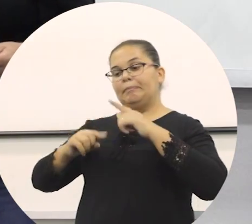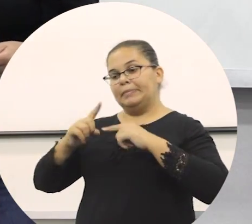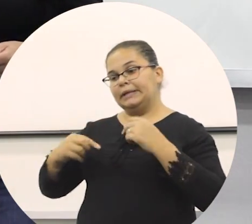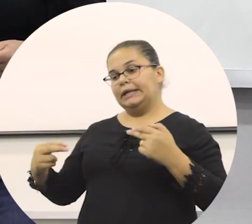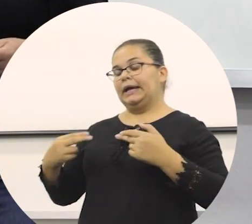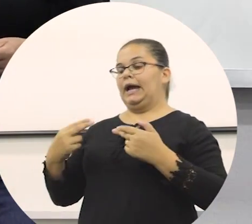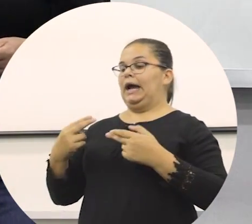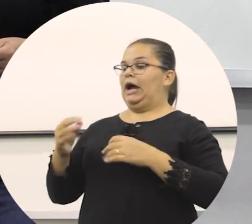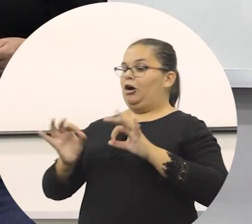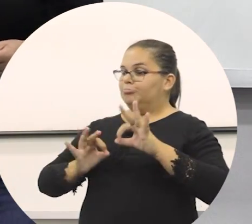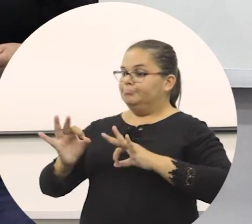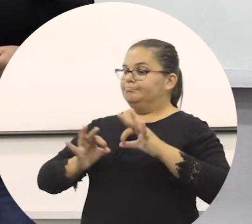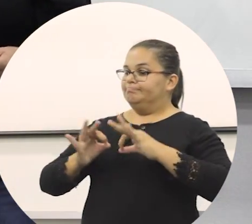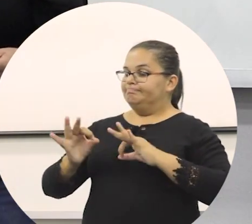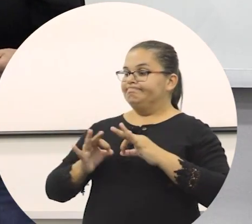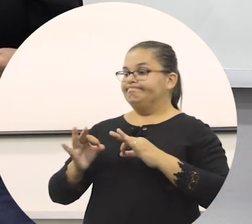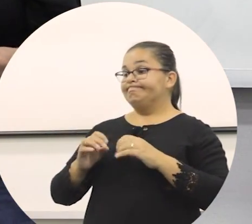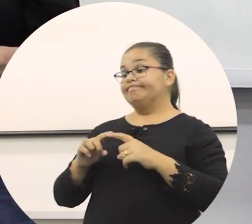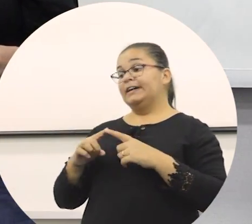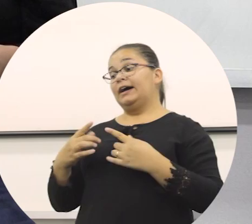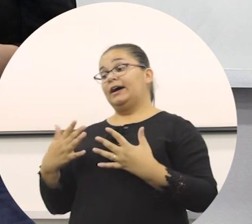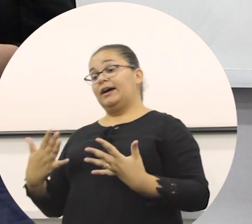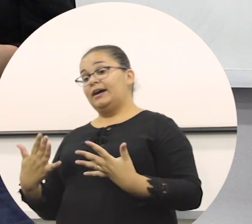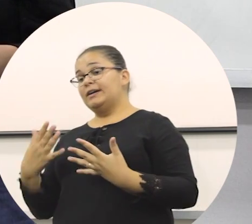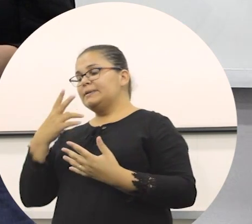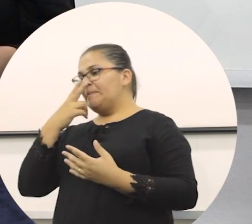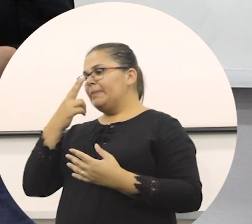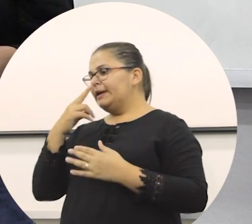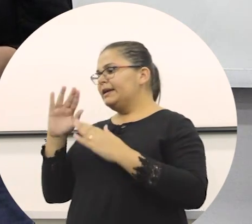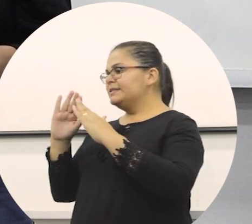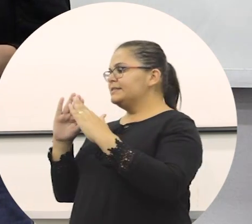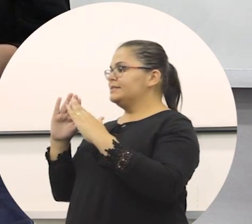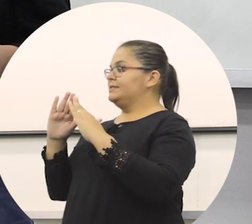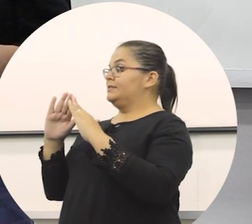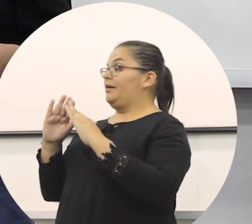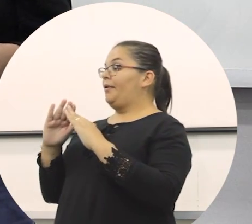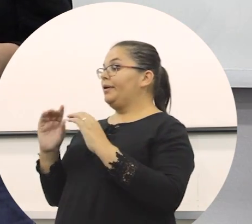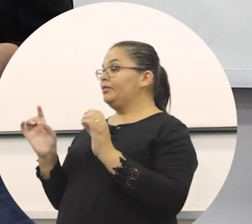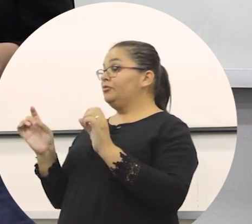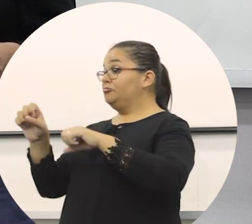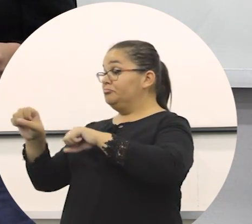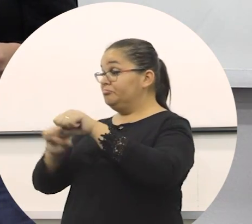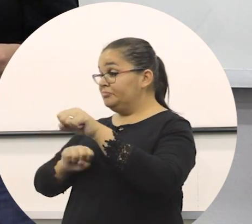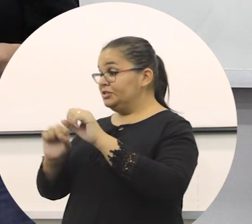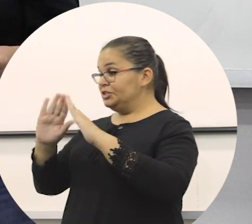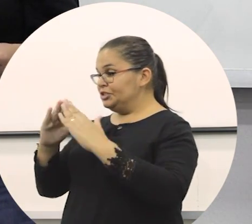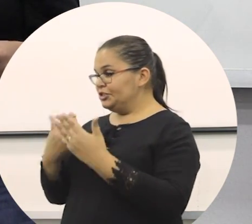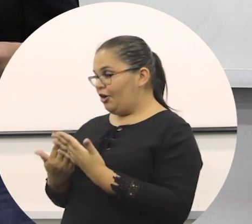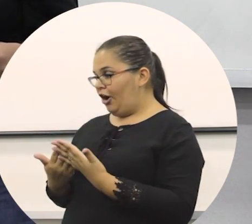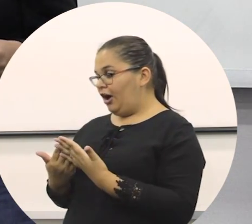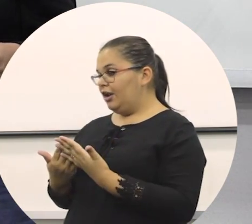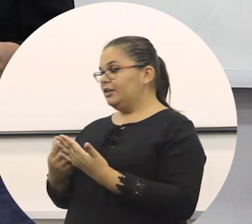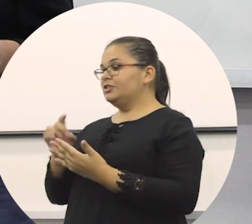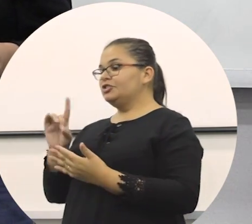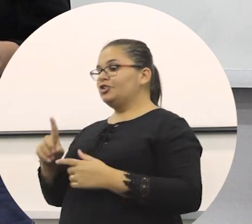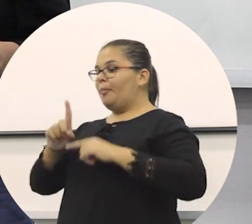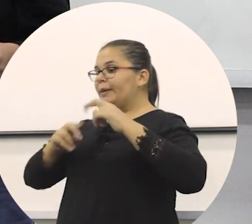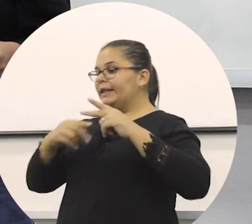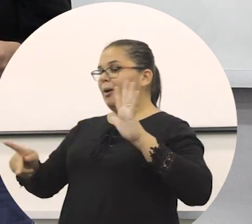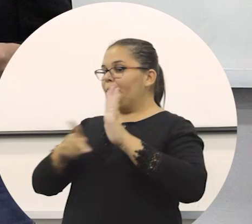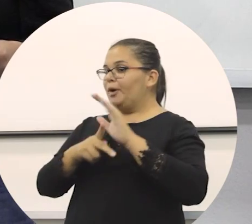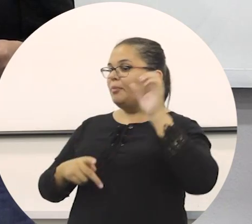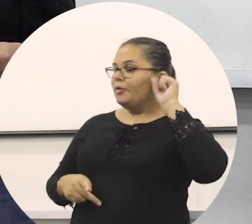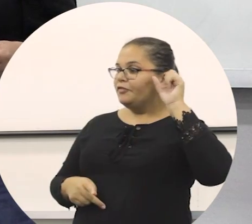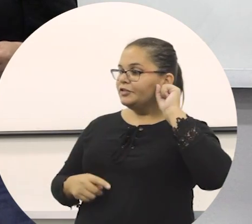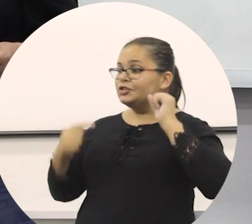Mas, na prática, ele sai da escola meio que de mãos abanando, porque ele sai com material do ouvinte, como ele recebeu agora. Ele